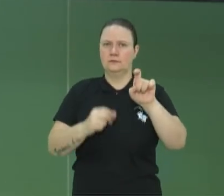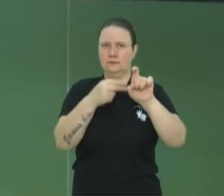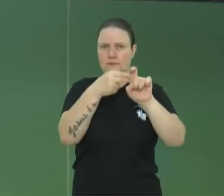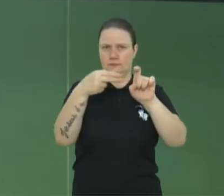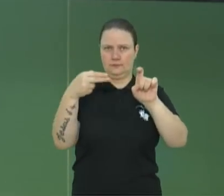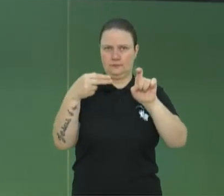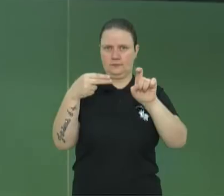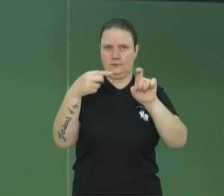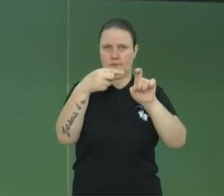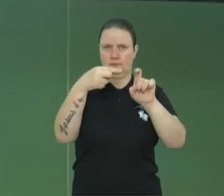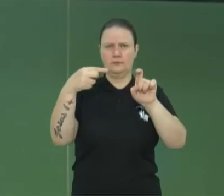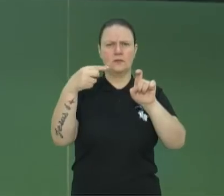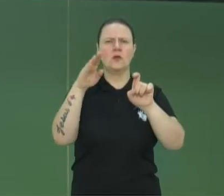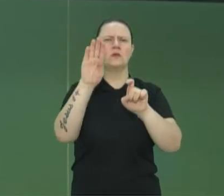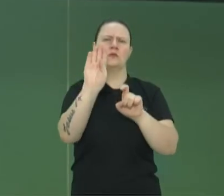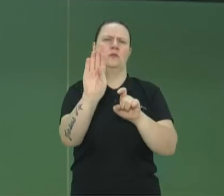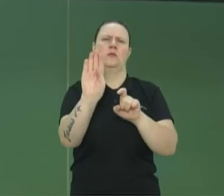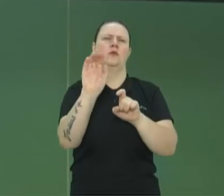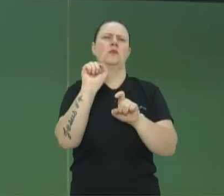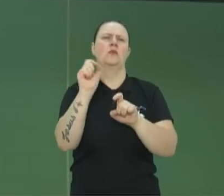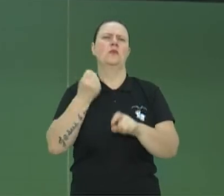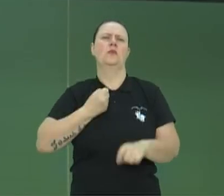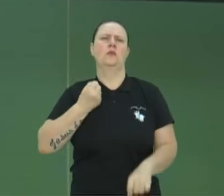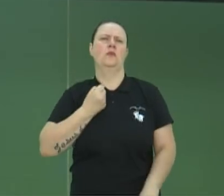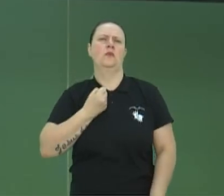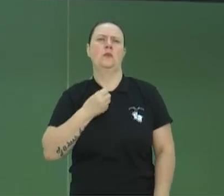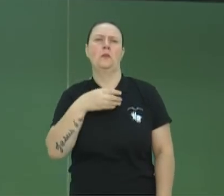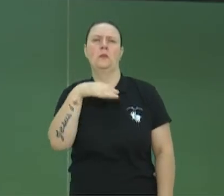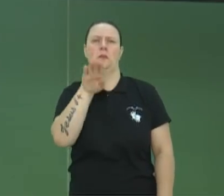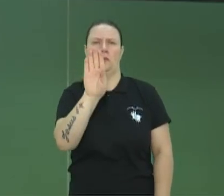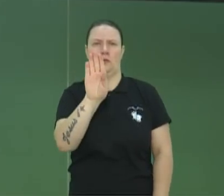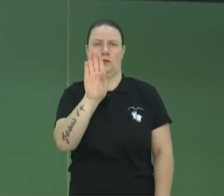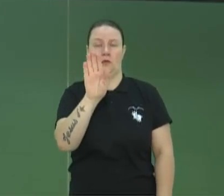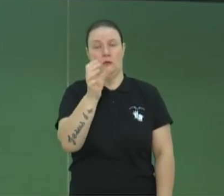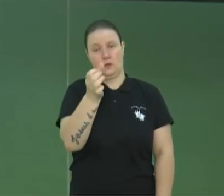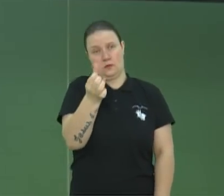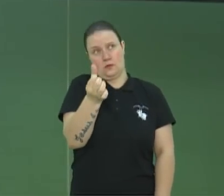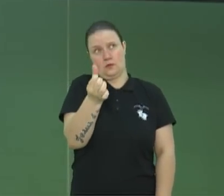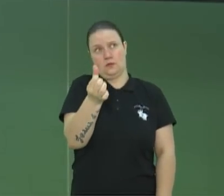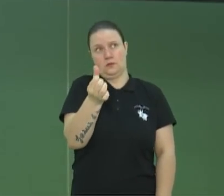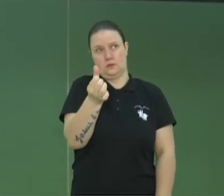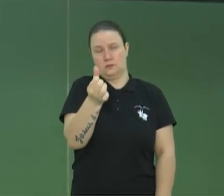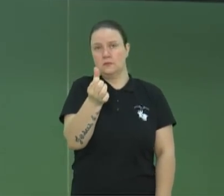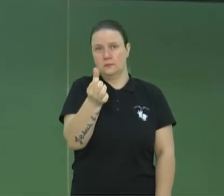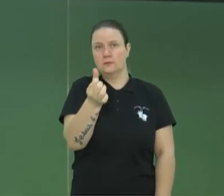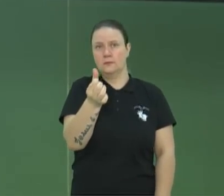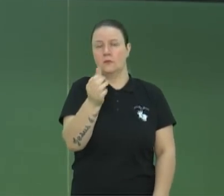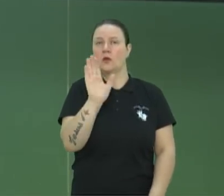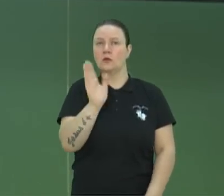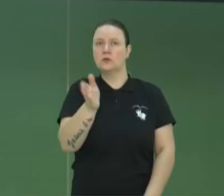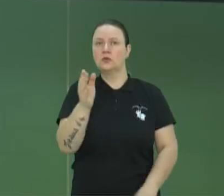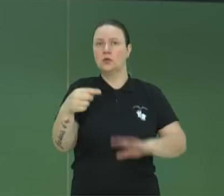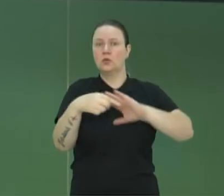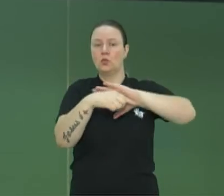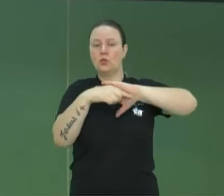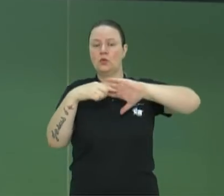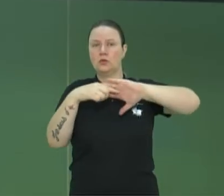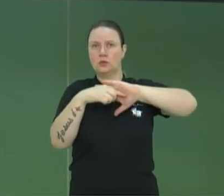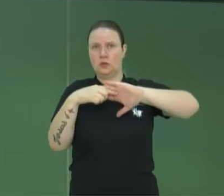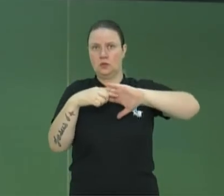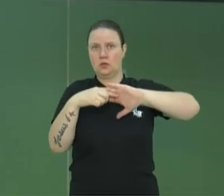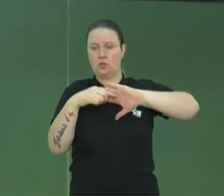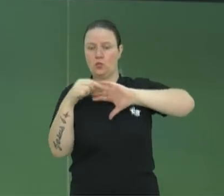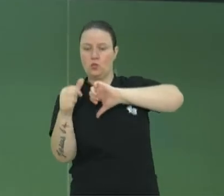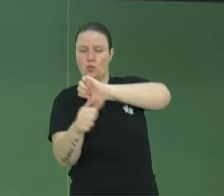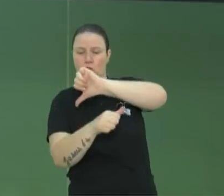igual menos b. Qual que é o valor de b? Ó? O valor de b é 6. Como o 6 já está negativo, eu faço o jogo de